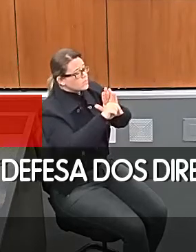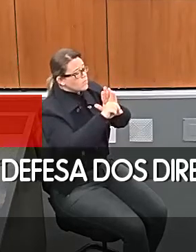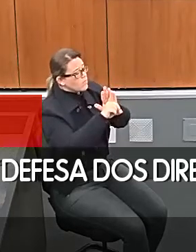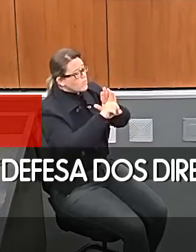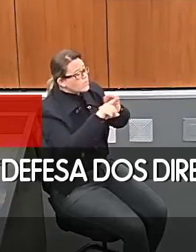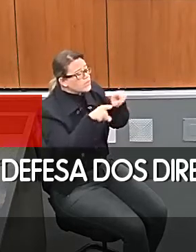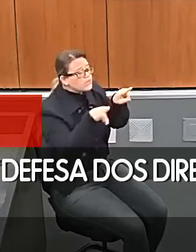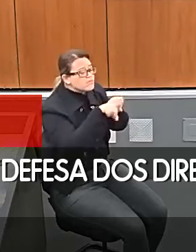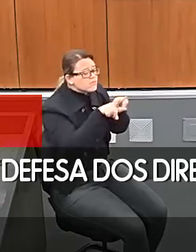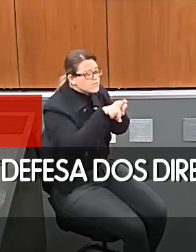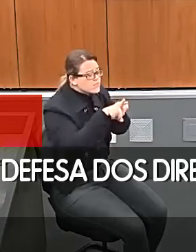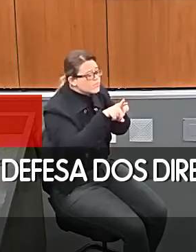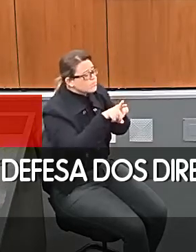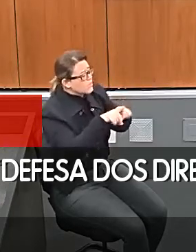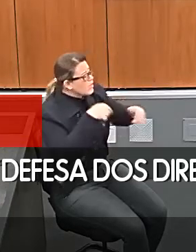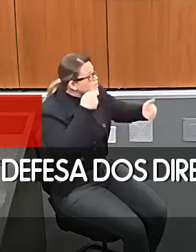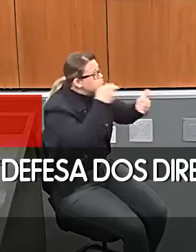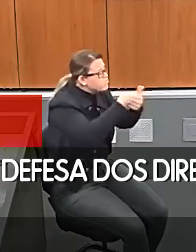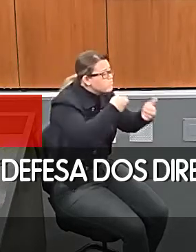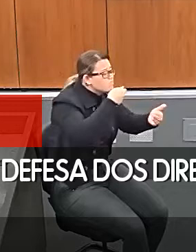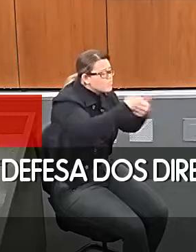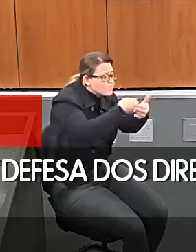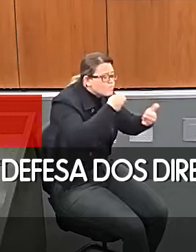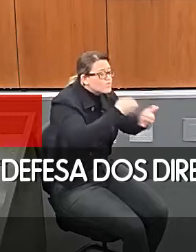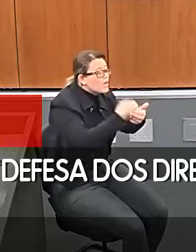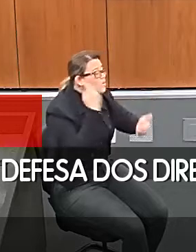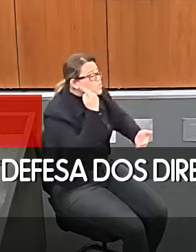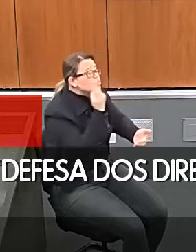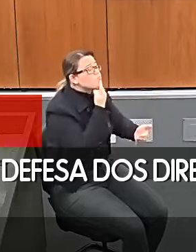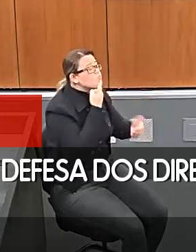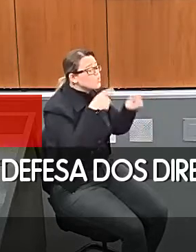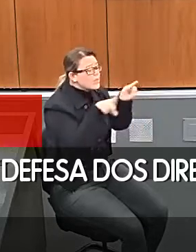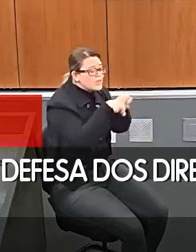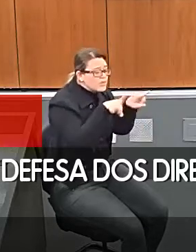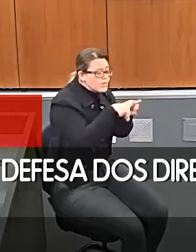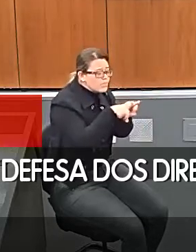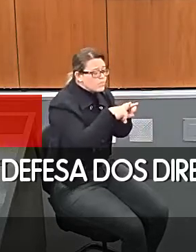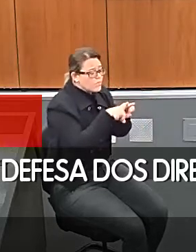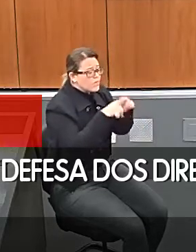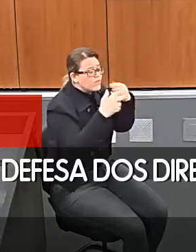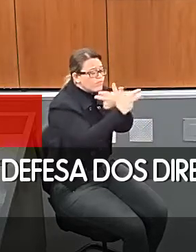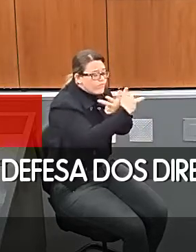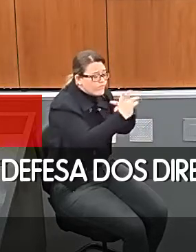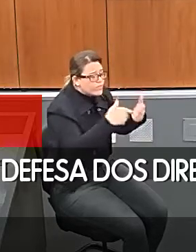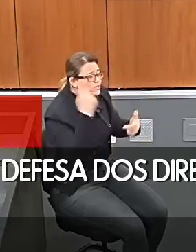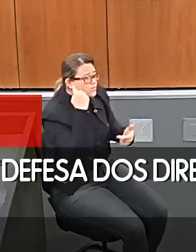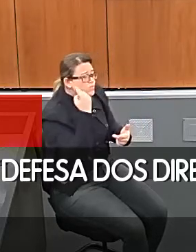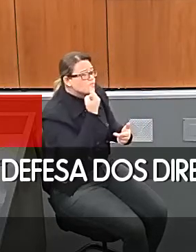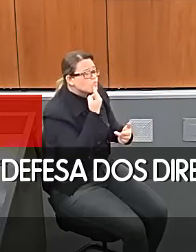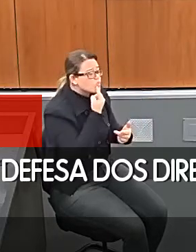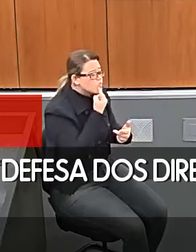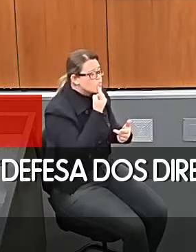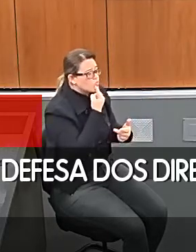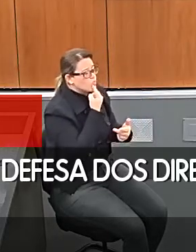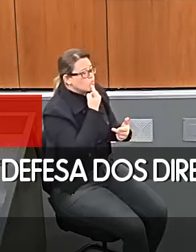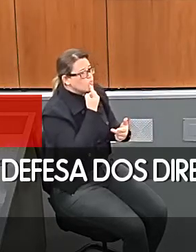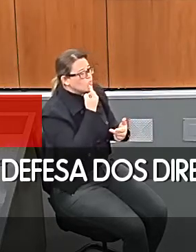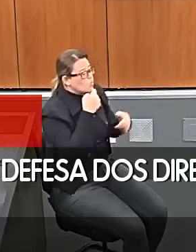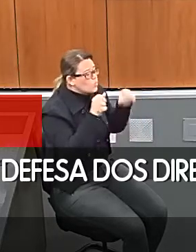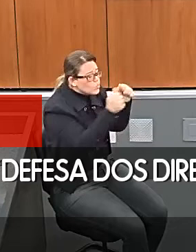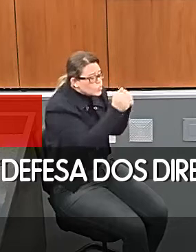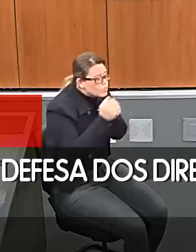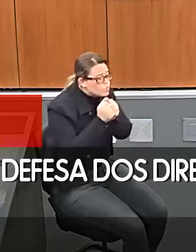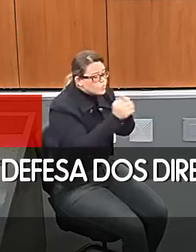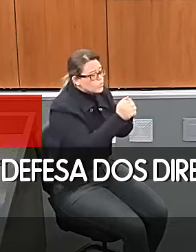da defesa deles mesmos, que eles vão aprender a defender, né, a ter voz, né, a